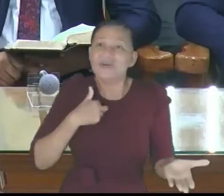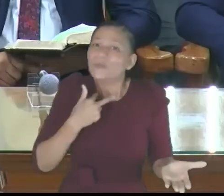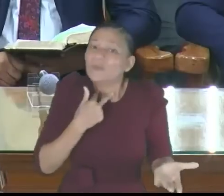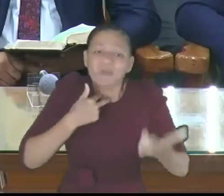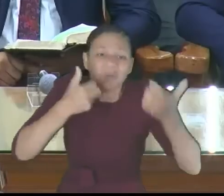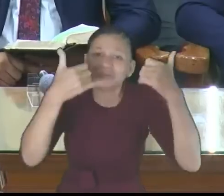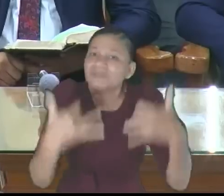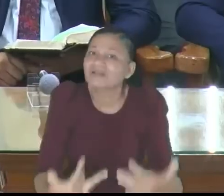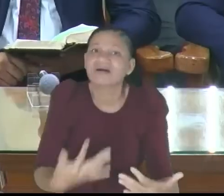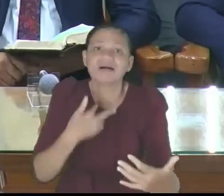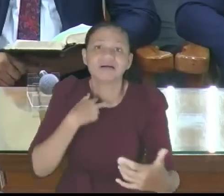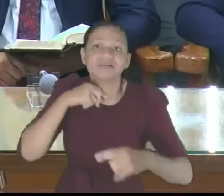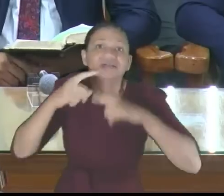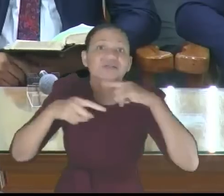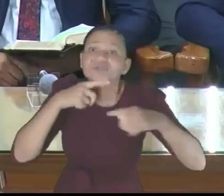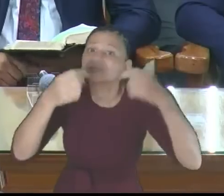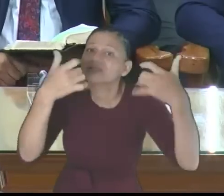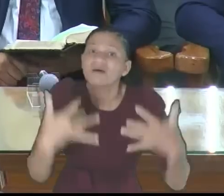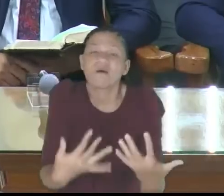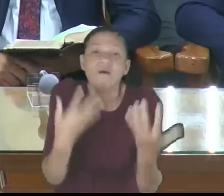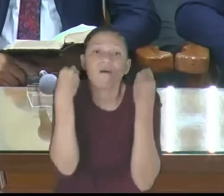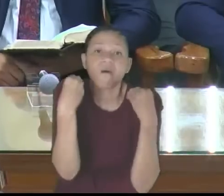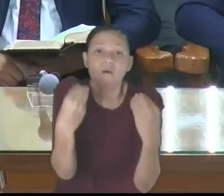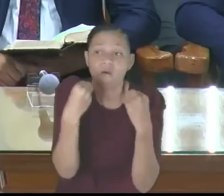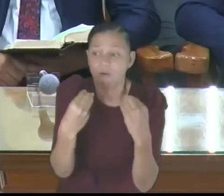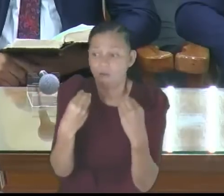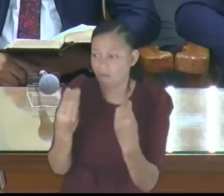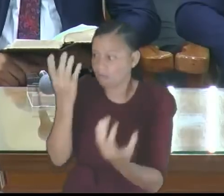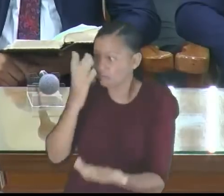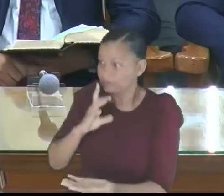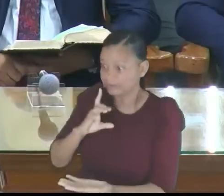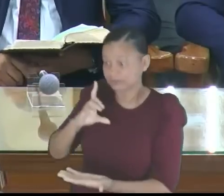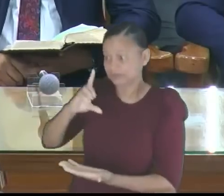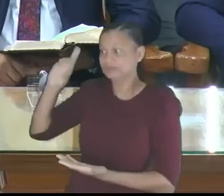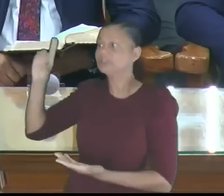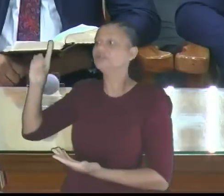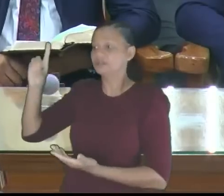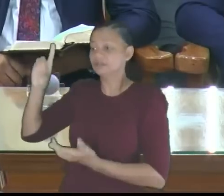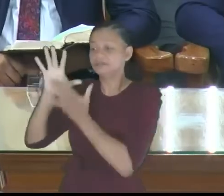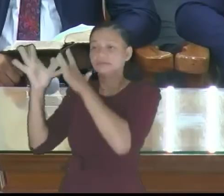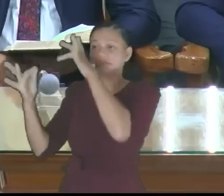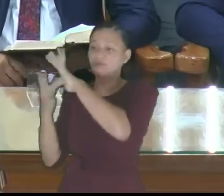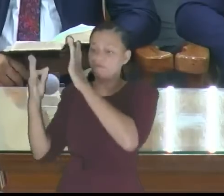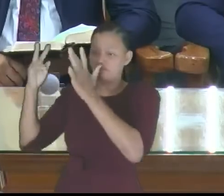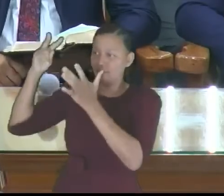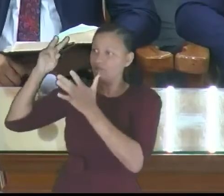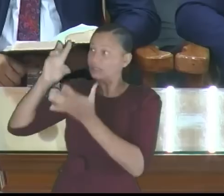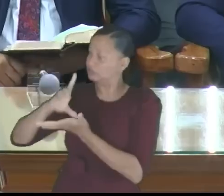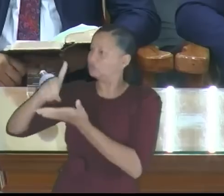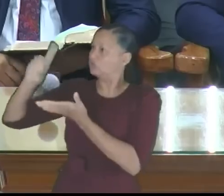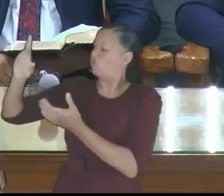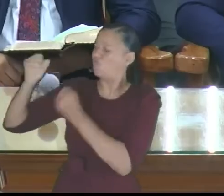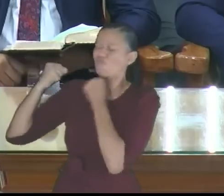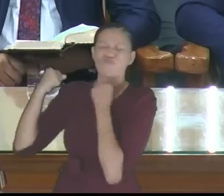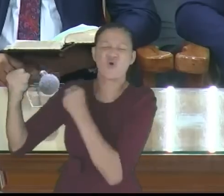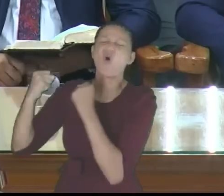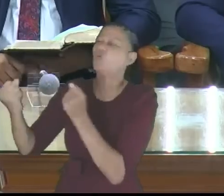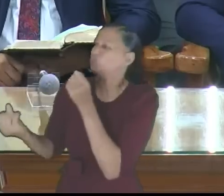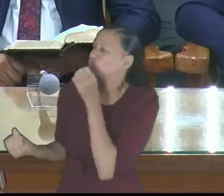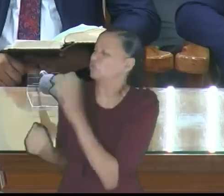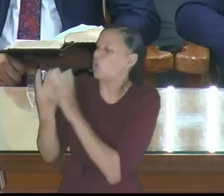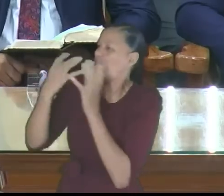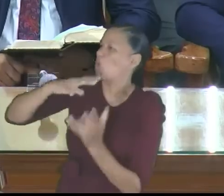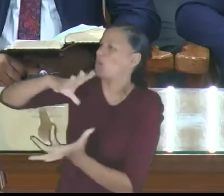pode explicar como é que o verbo de Deus se tornou carne. O Deus eterno, o Deus criador,